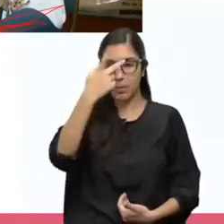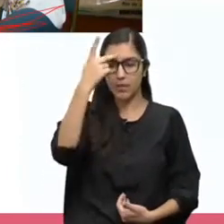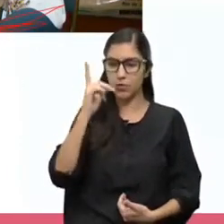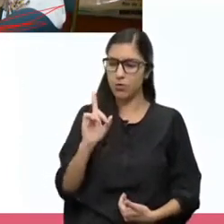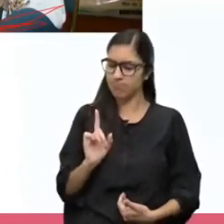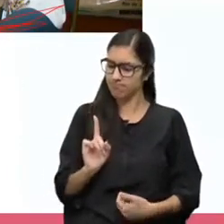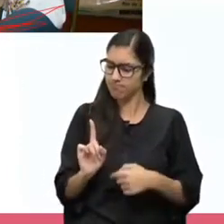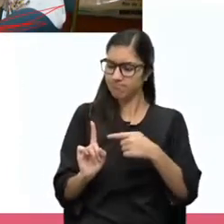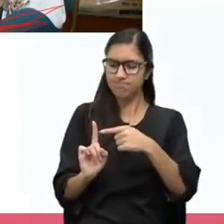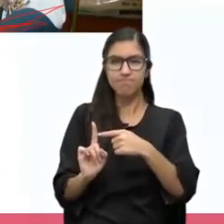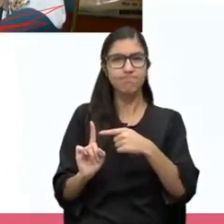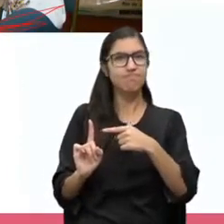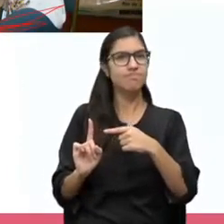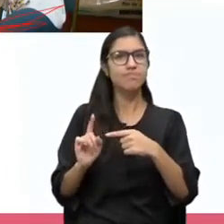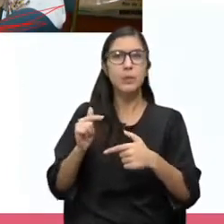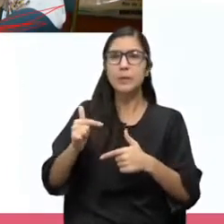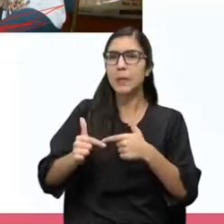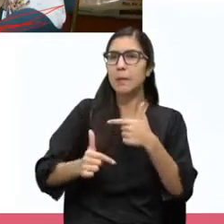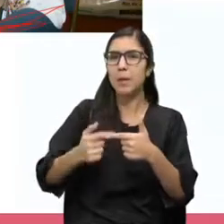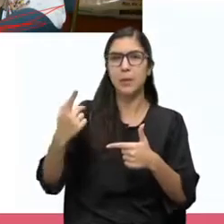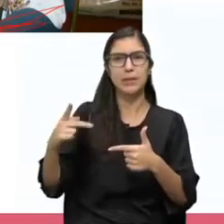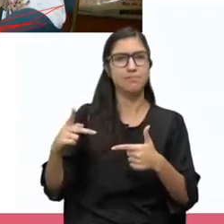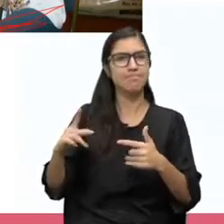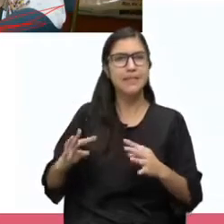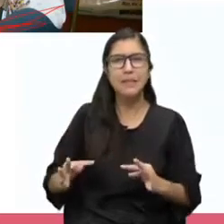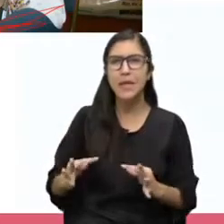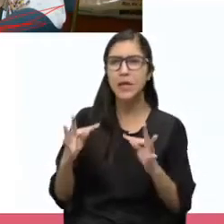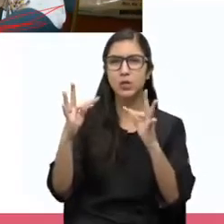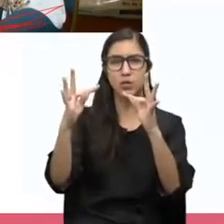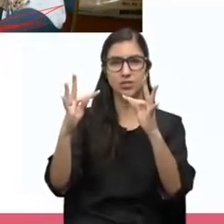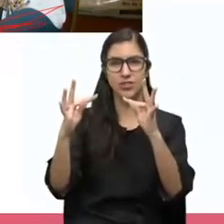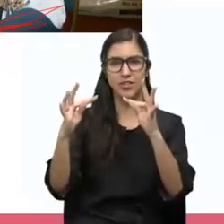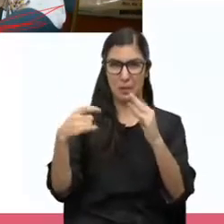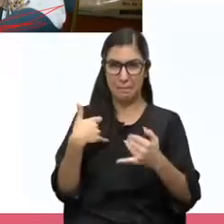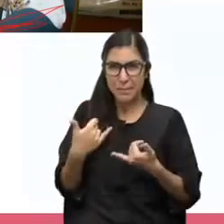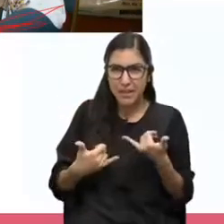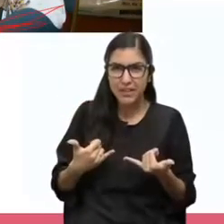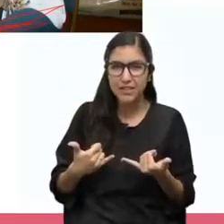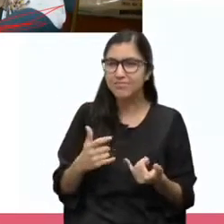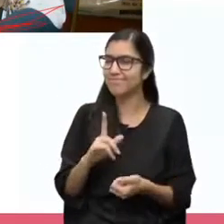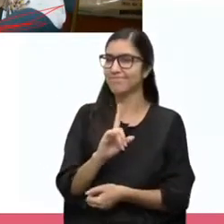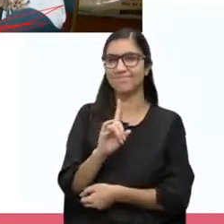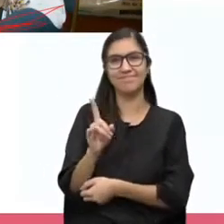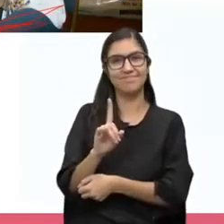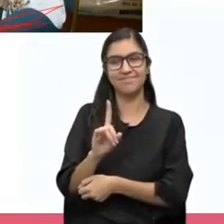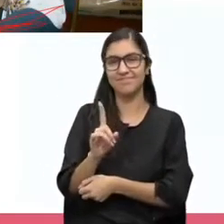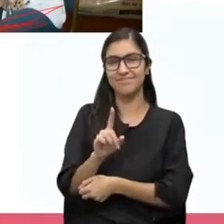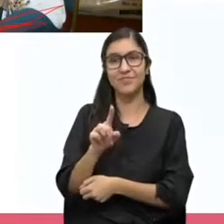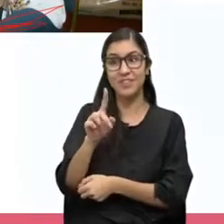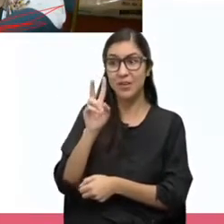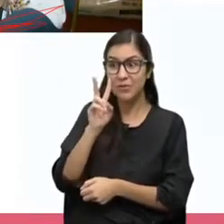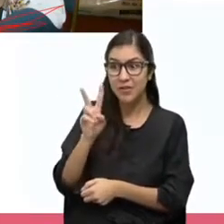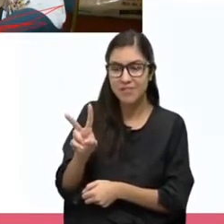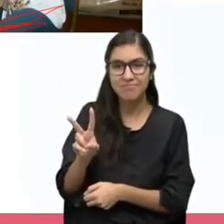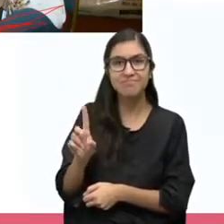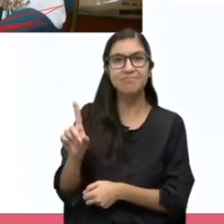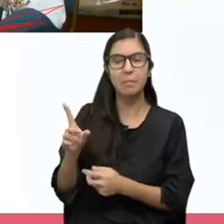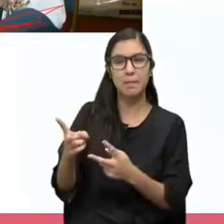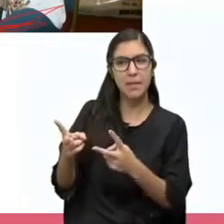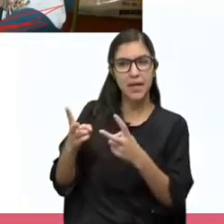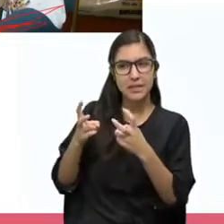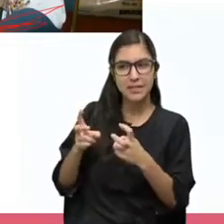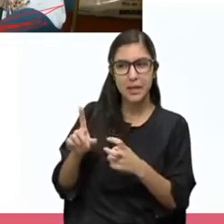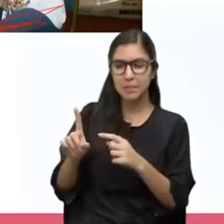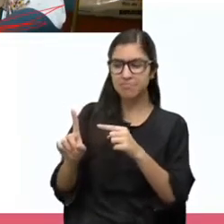do guia-intérprete, é uma tecnologia assistiva, eu não estou brincando, certo? Porque vocês